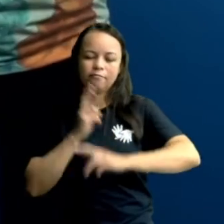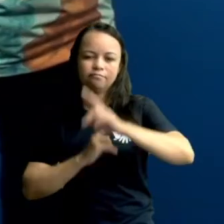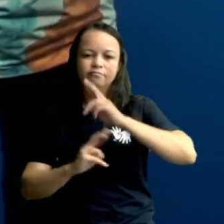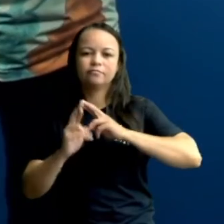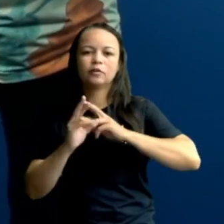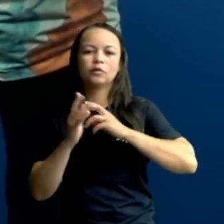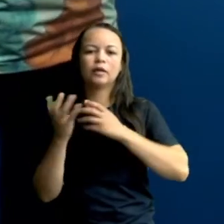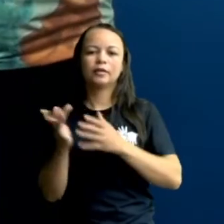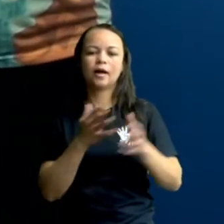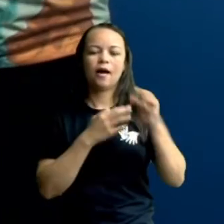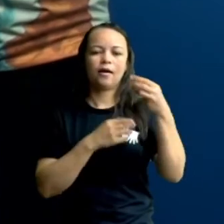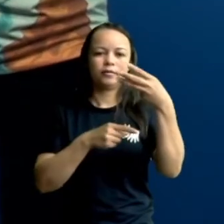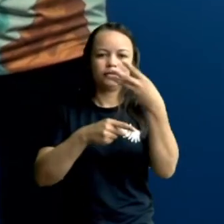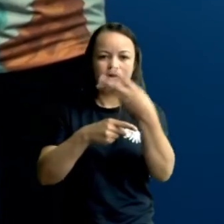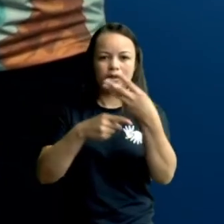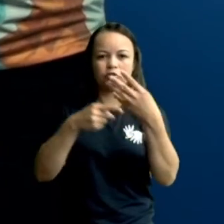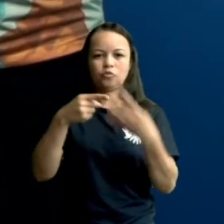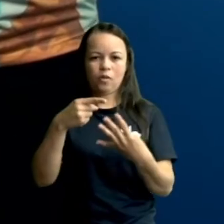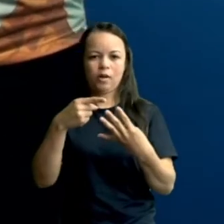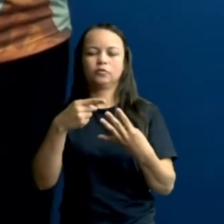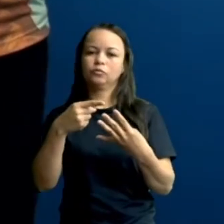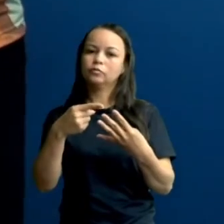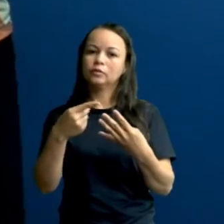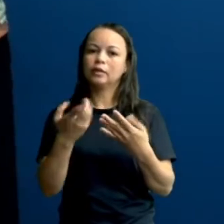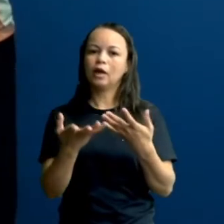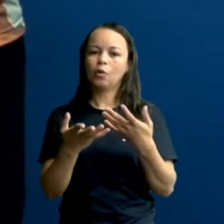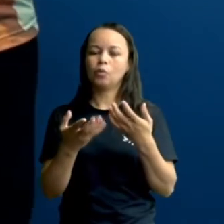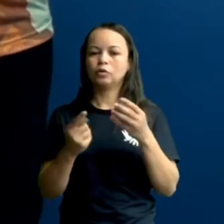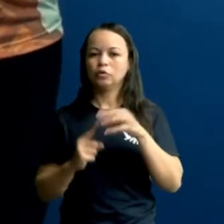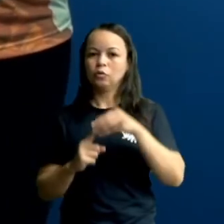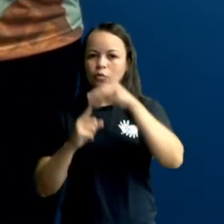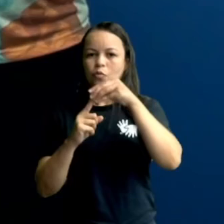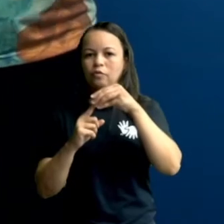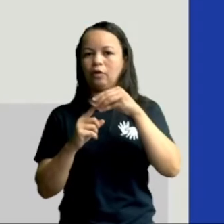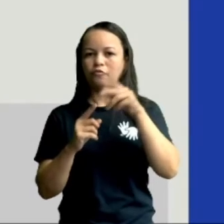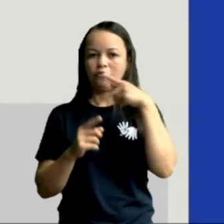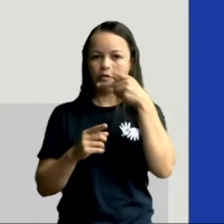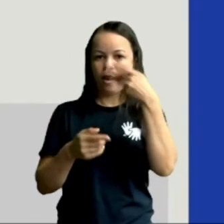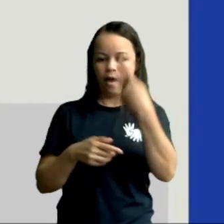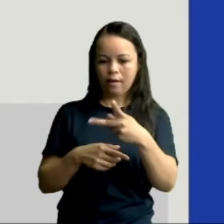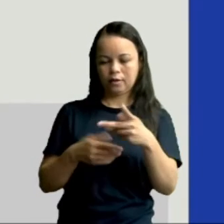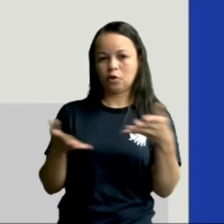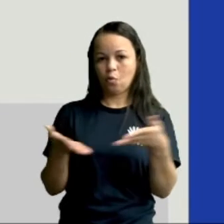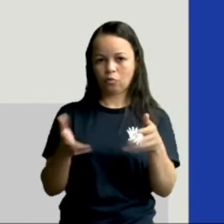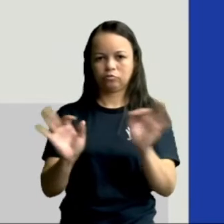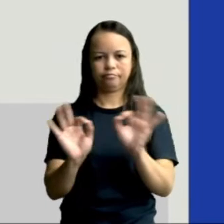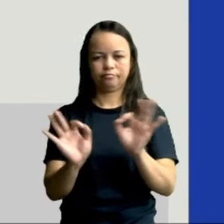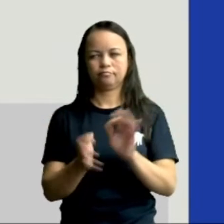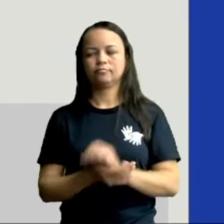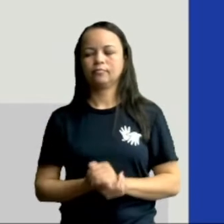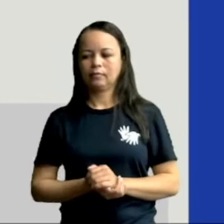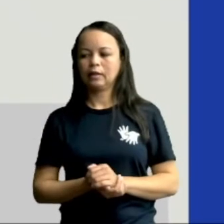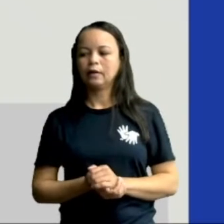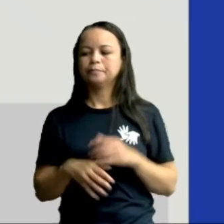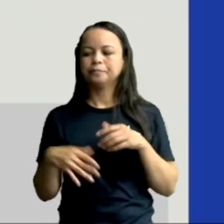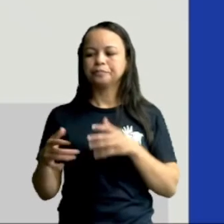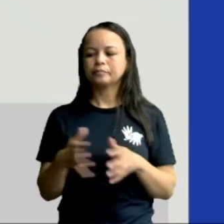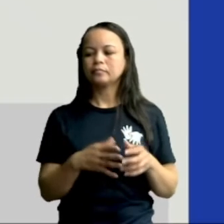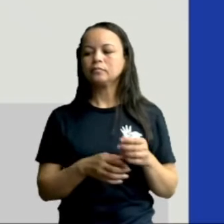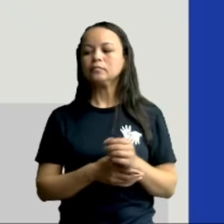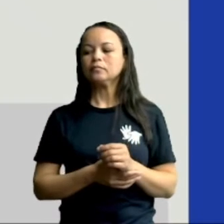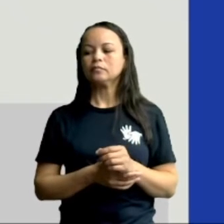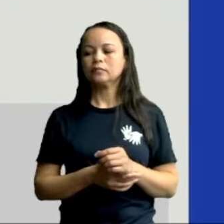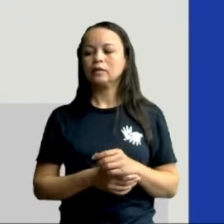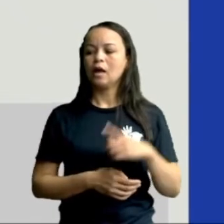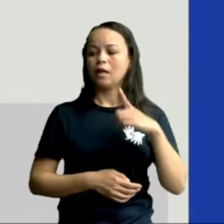relacionado a 3/4, tá? Que foi o único que eu não vou falar aqui hoje. Então, a gente vai falar do 1/10. 1/10 relaciona-se com a 10ª